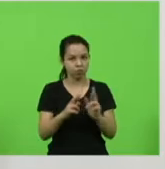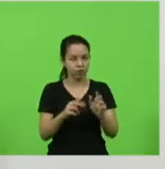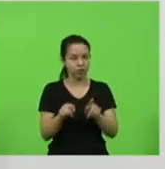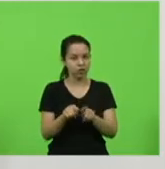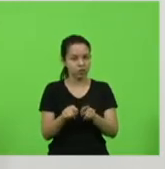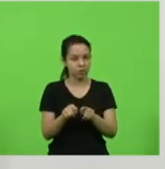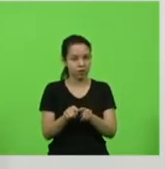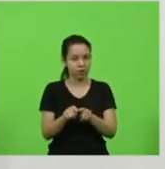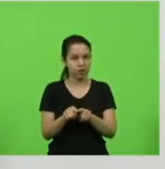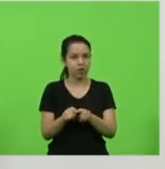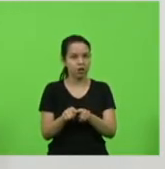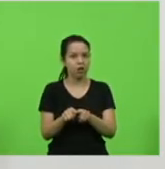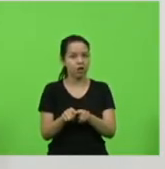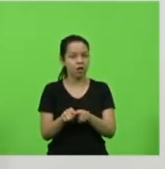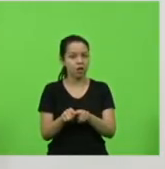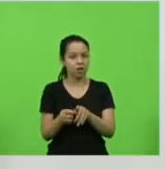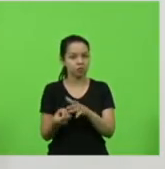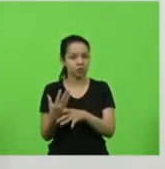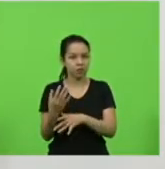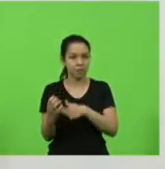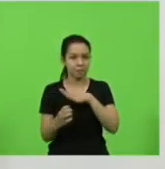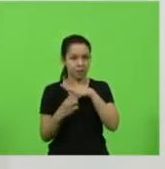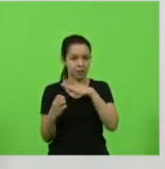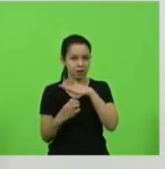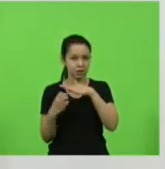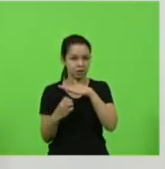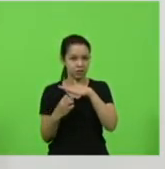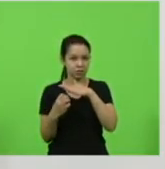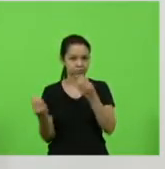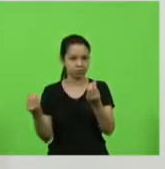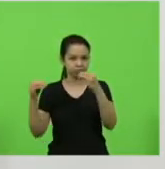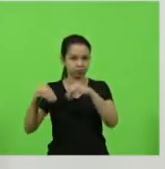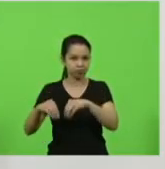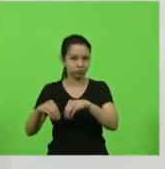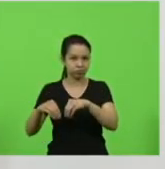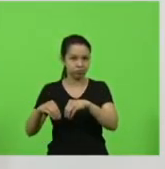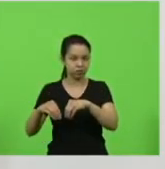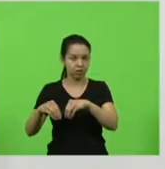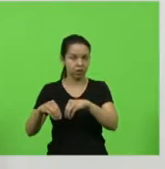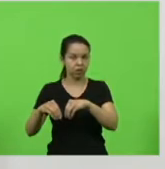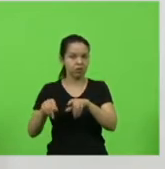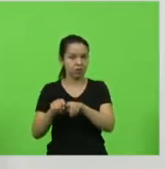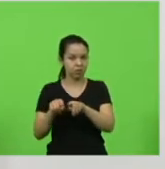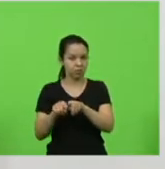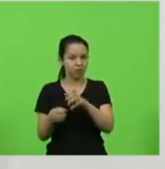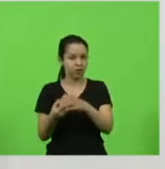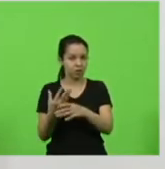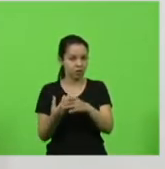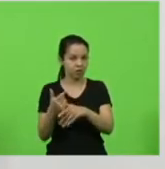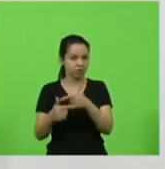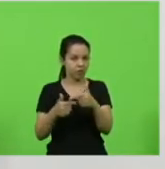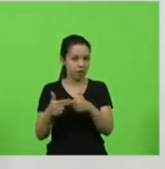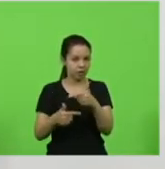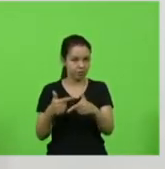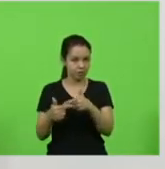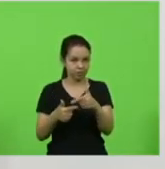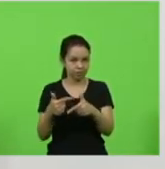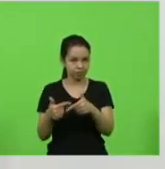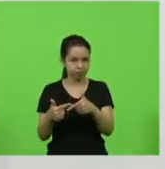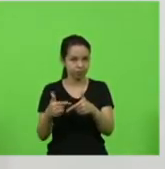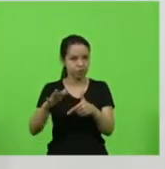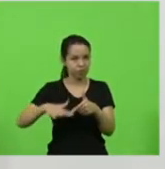porte, com altos investimentos, e que também vai gerar emprego no Planalto Norte Catarinense.